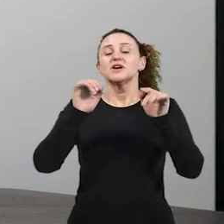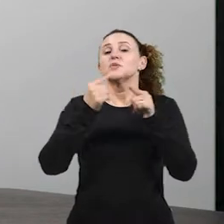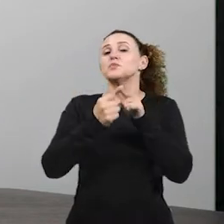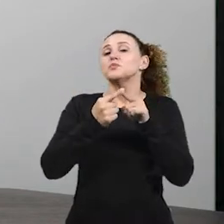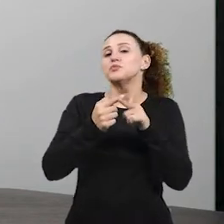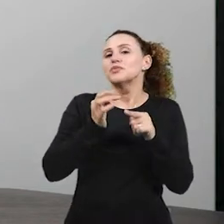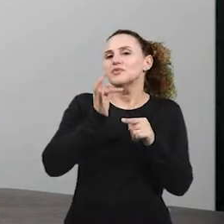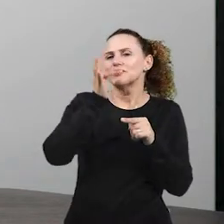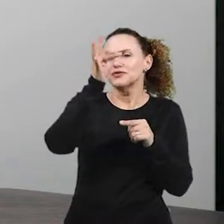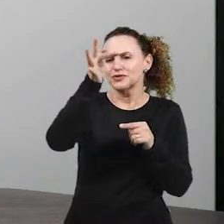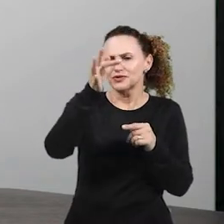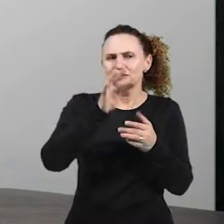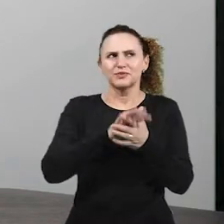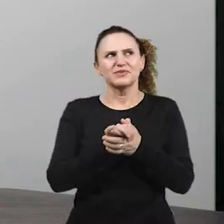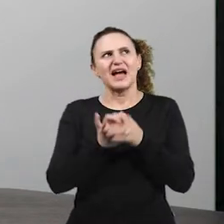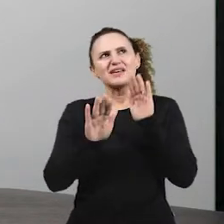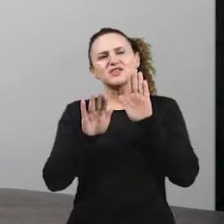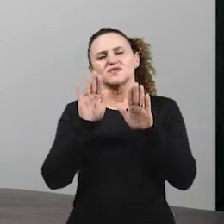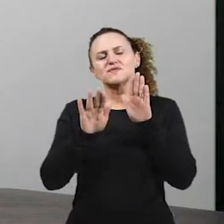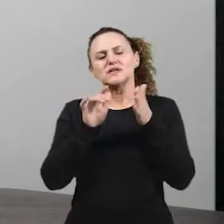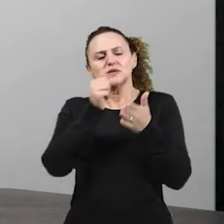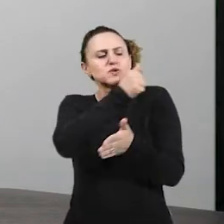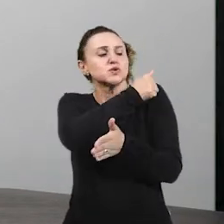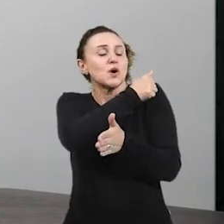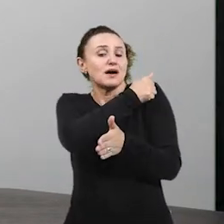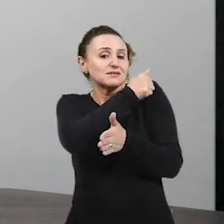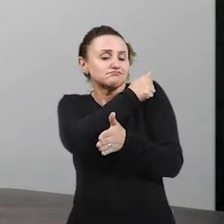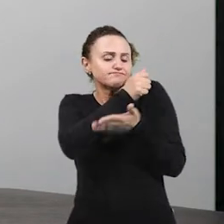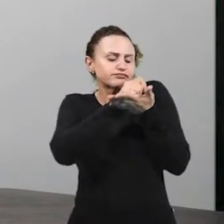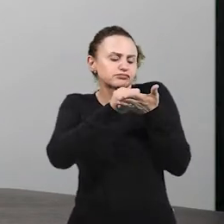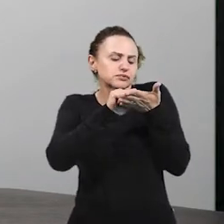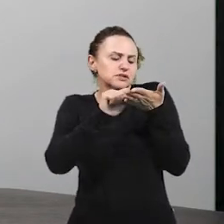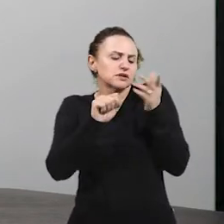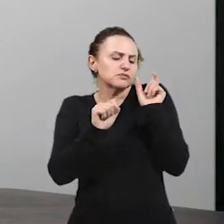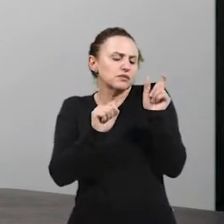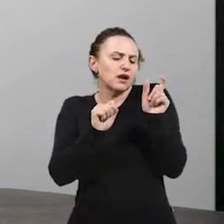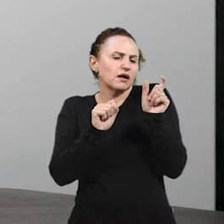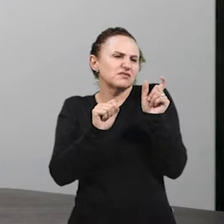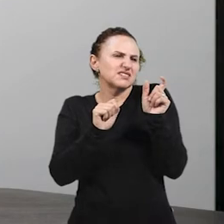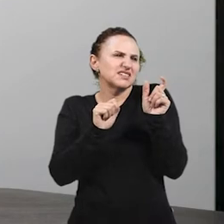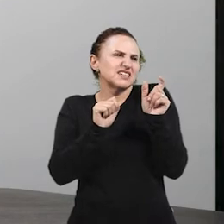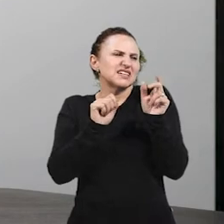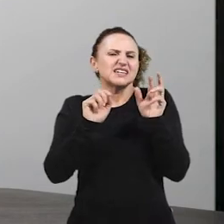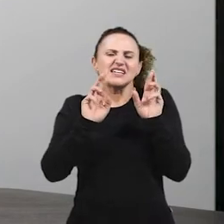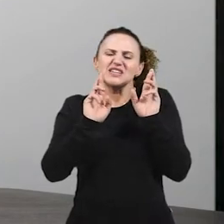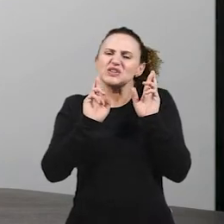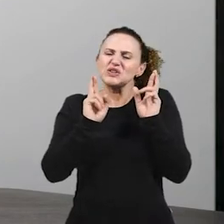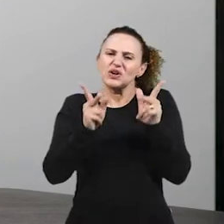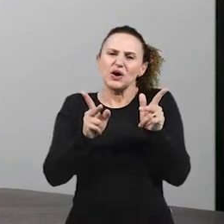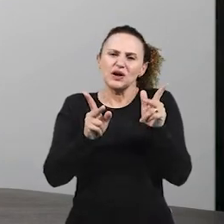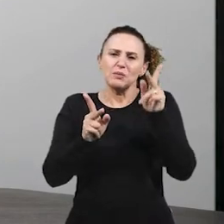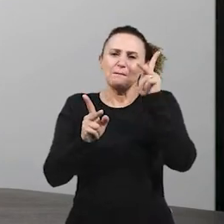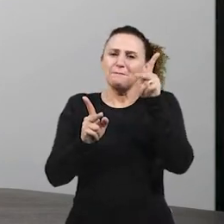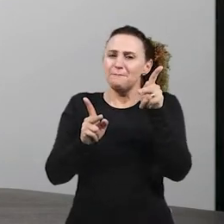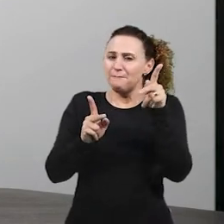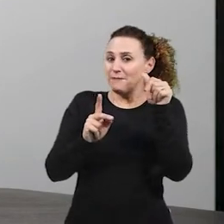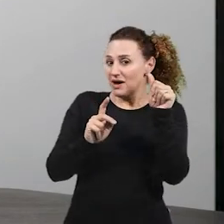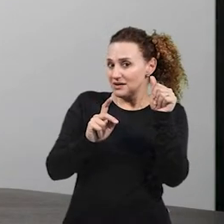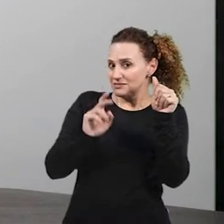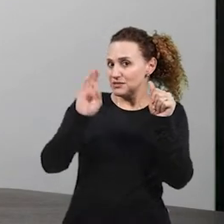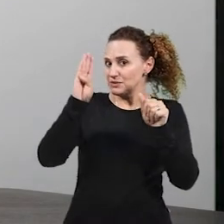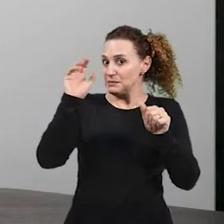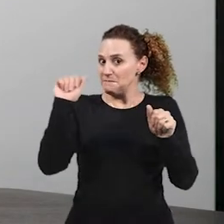dando aula e o aluno for escrever uma palavra e de repente ele confundiram o punk Urban